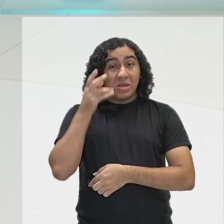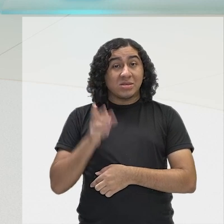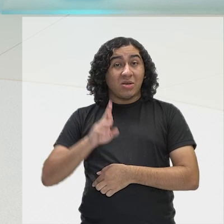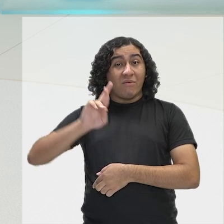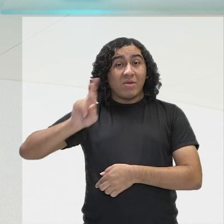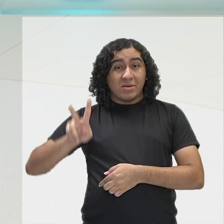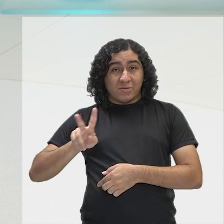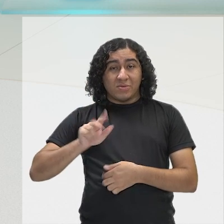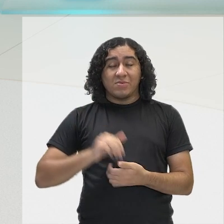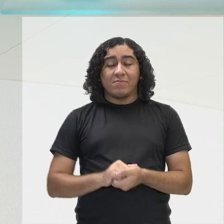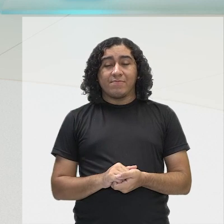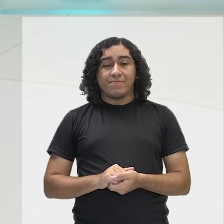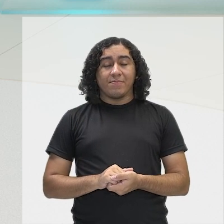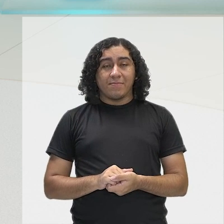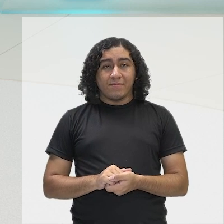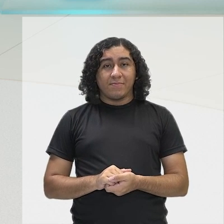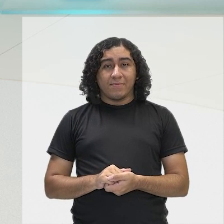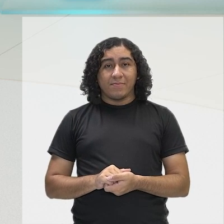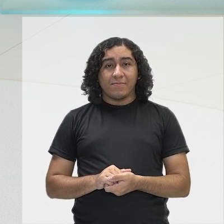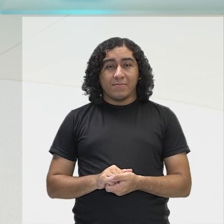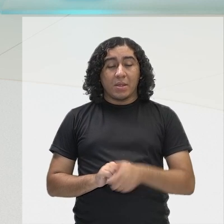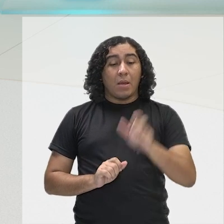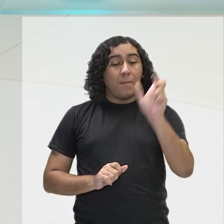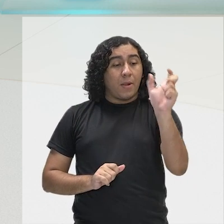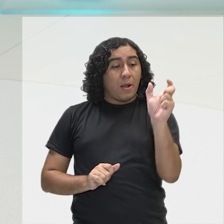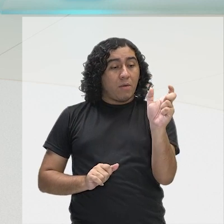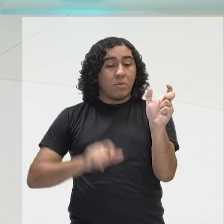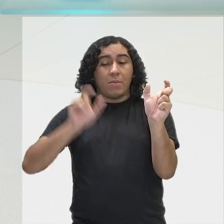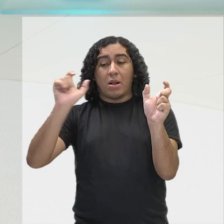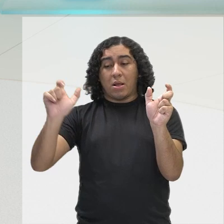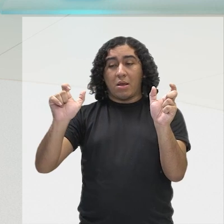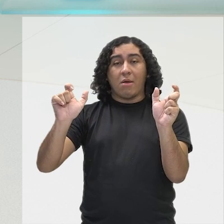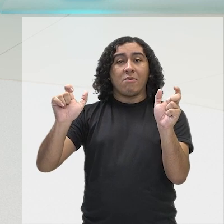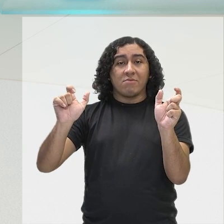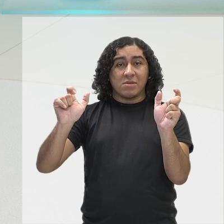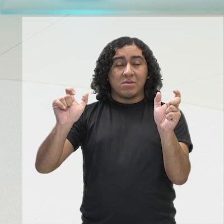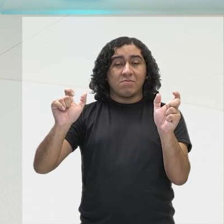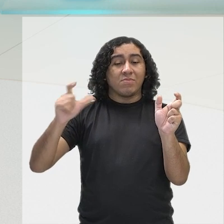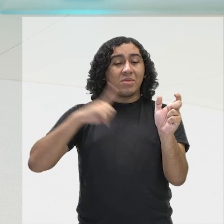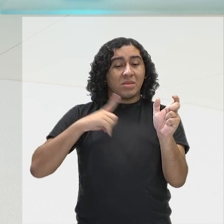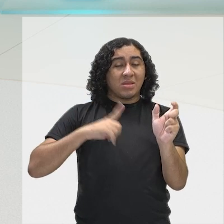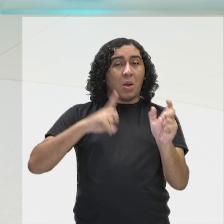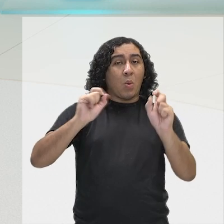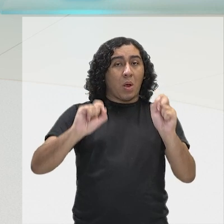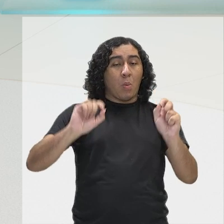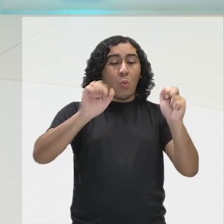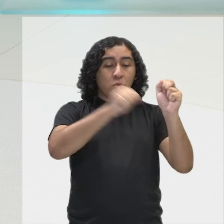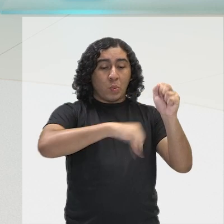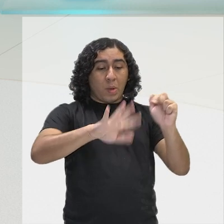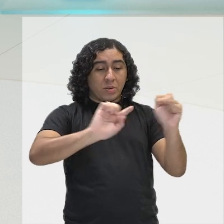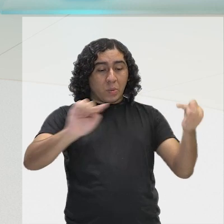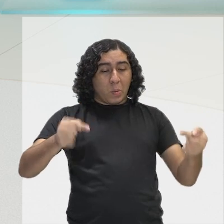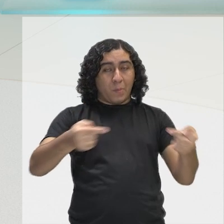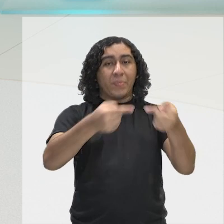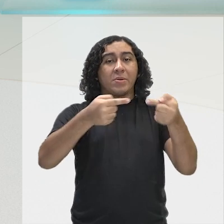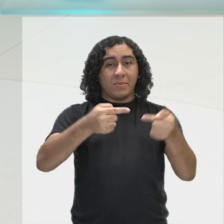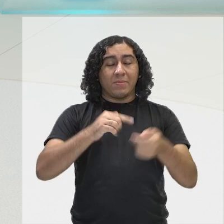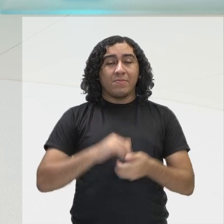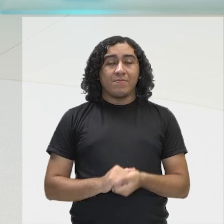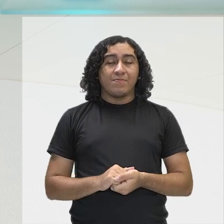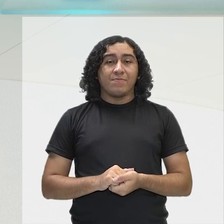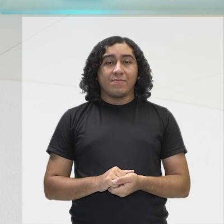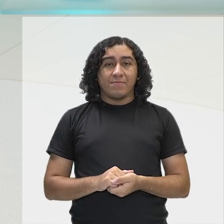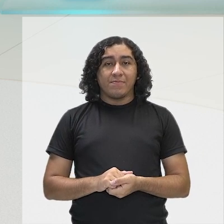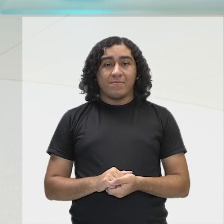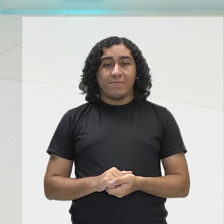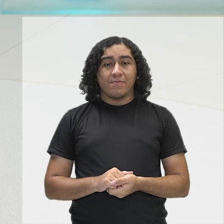modo diferente, alguns termos não vão ser usados, né, nos mesmos lugares, vamos ter que falar diferentes, usar